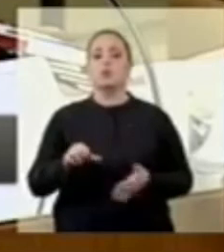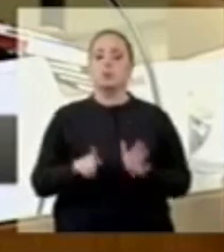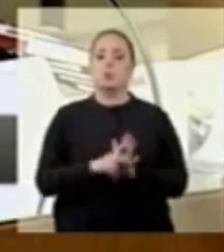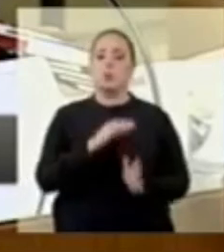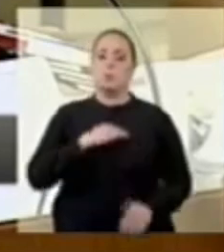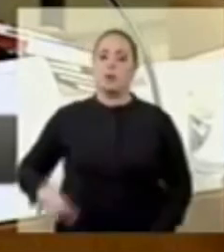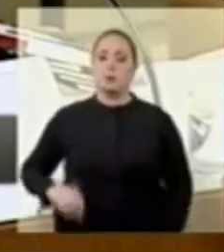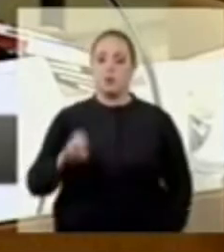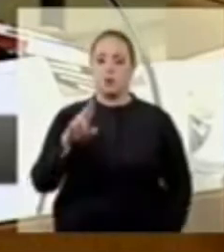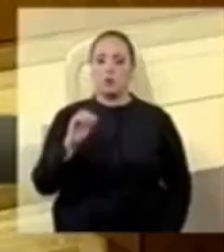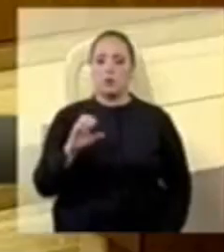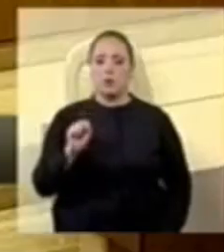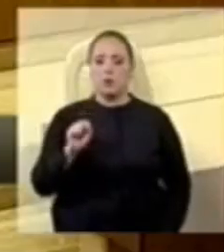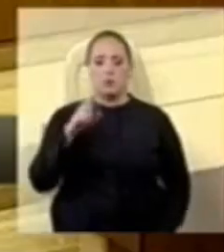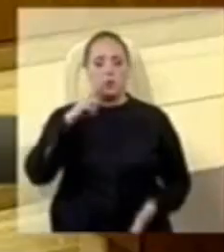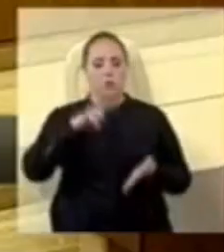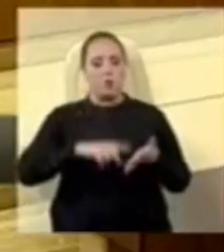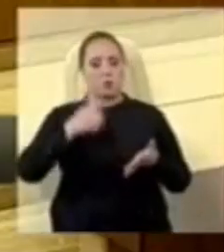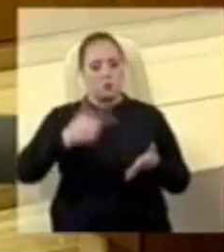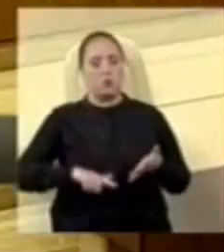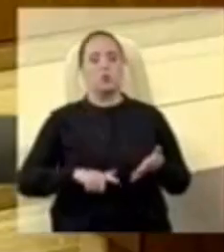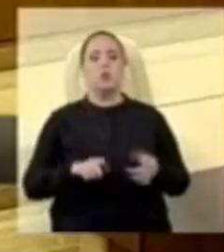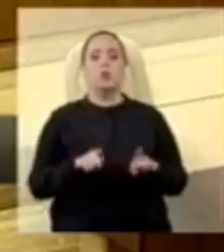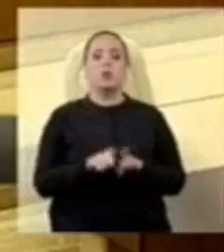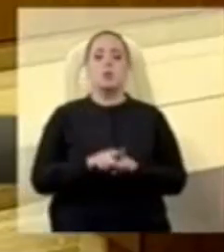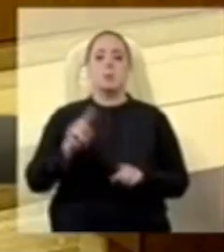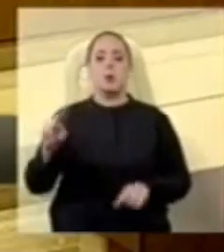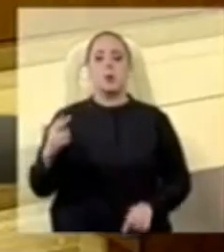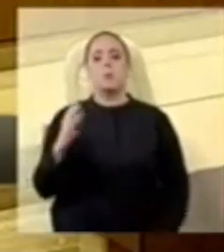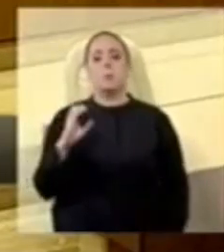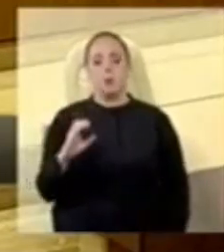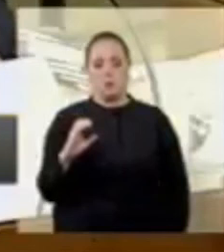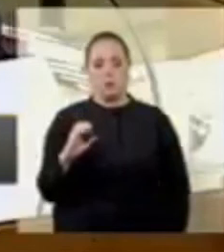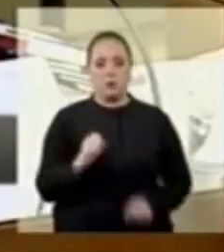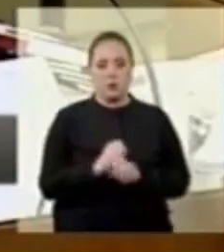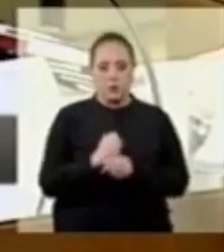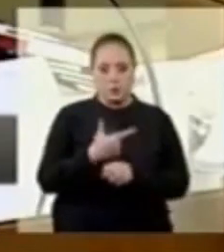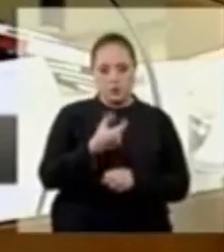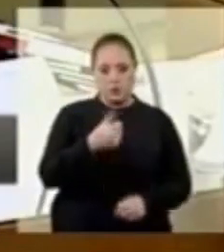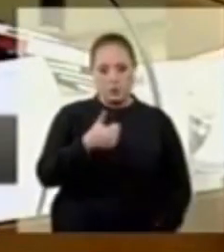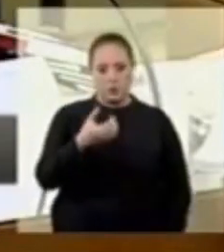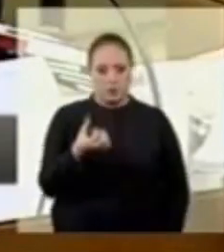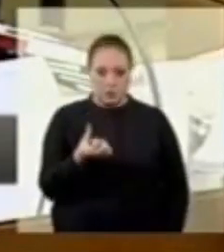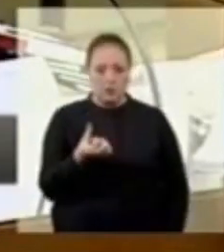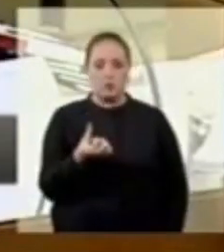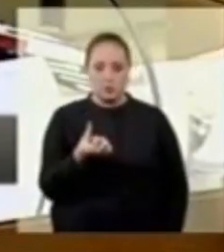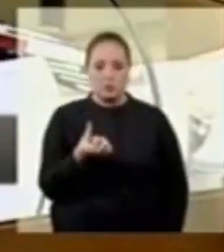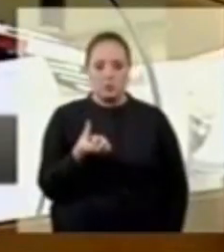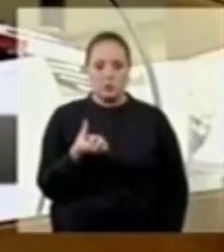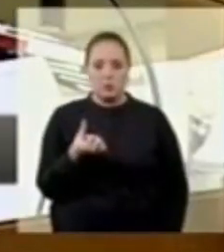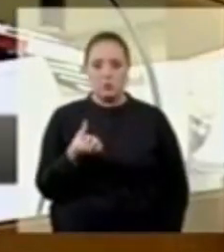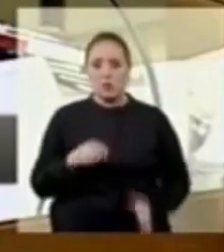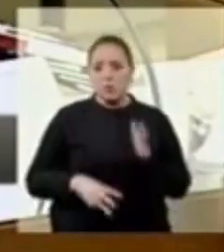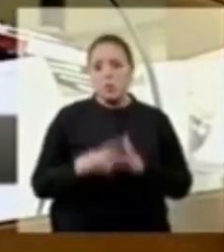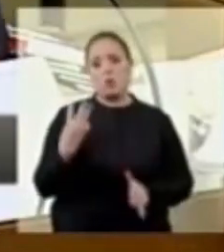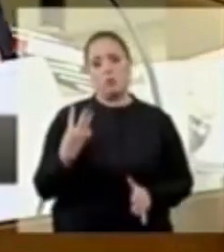foi revisto também em habeas corpus em 2016 por três vezes